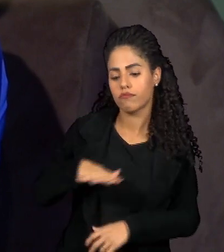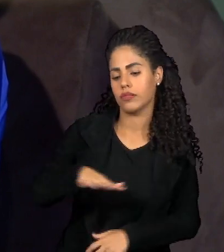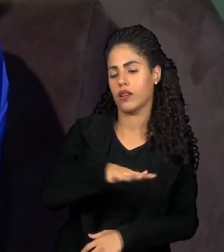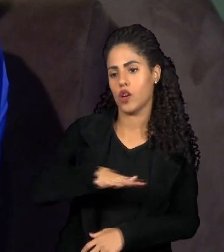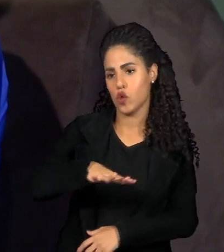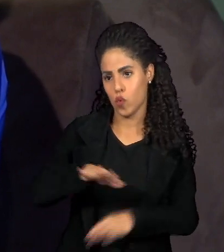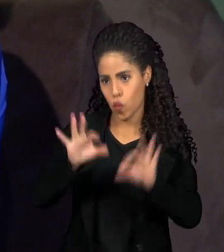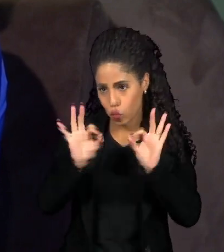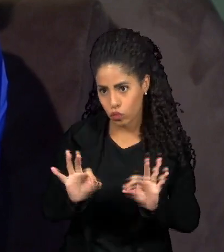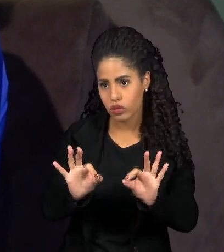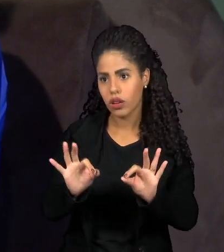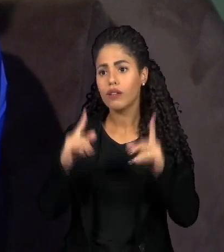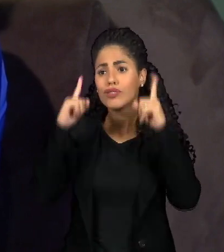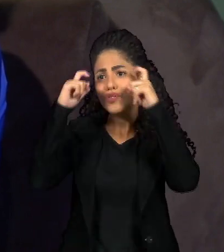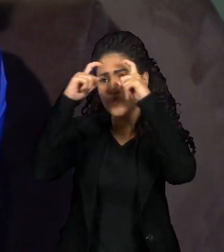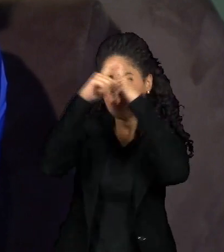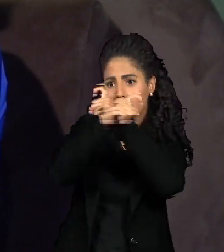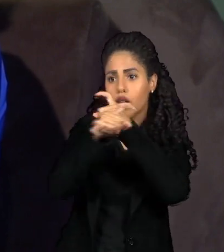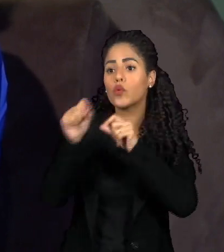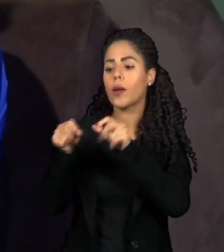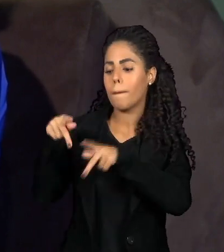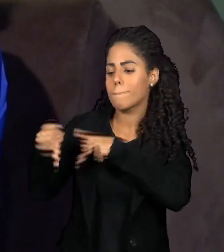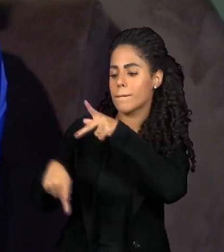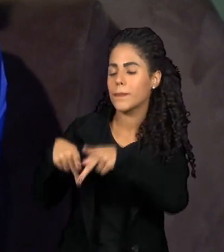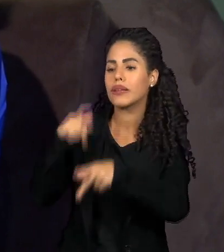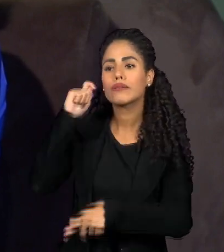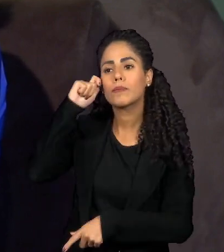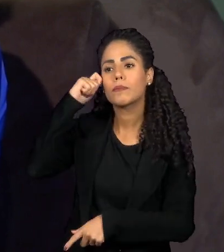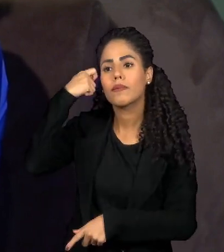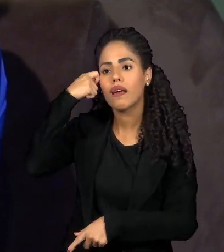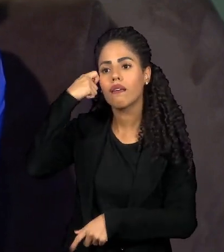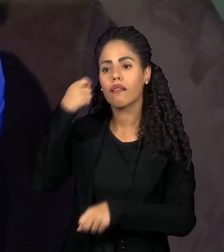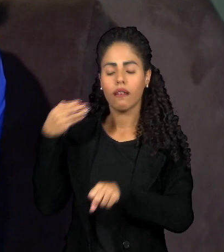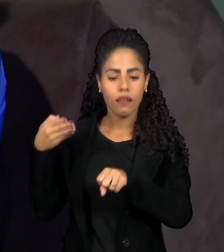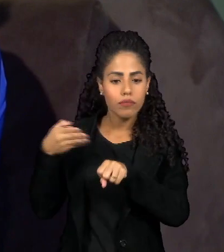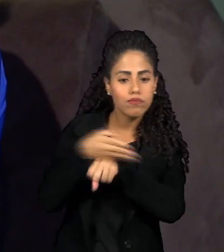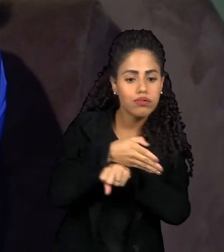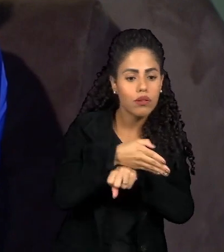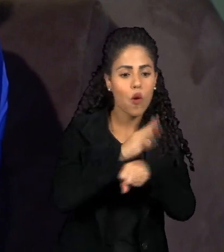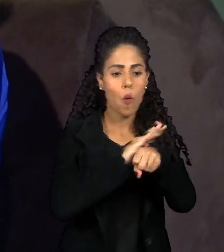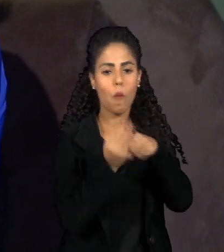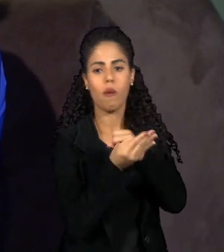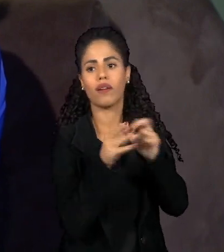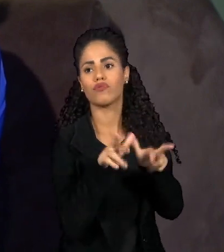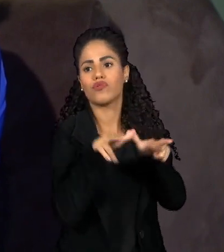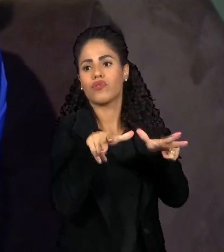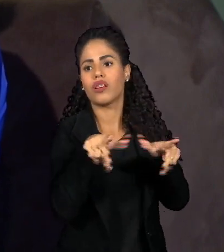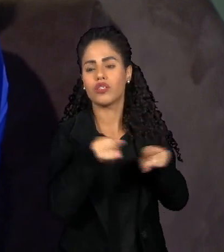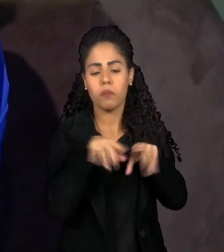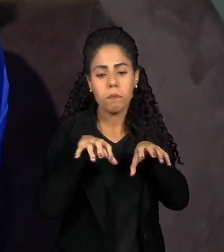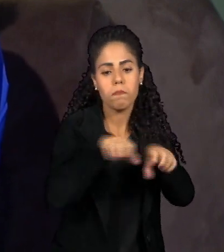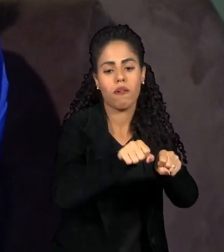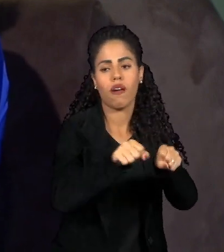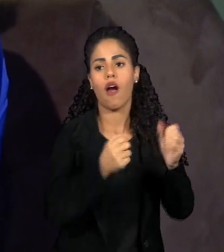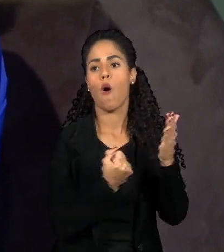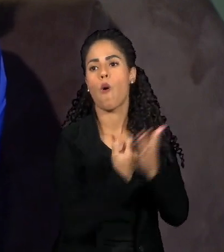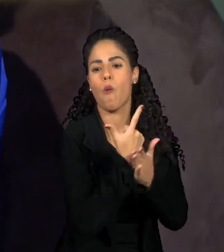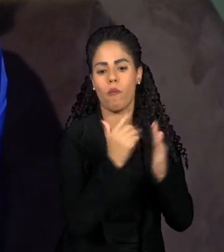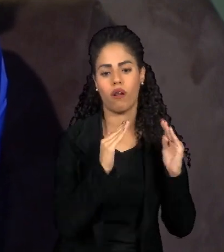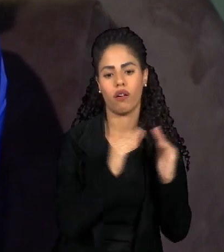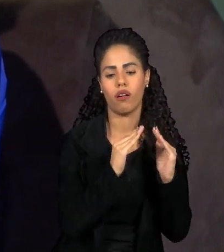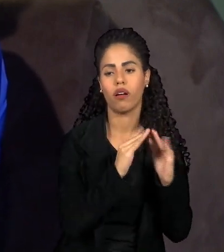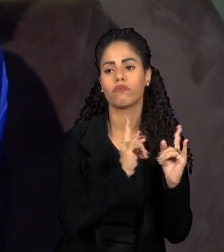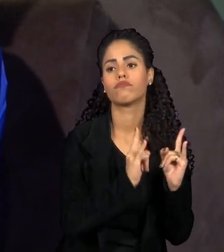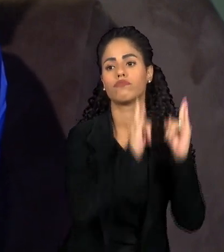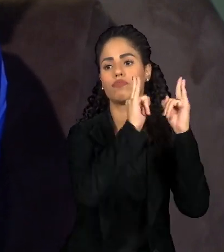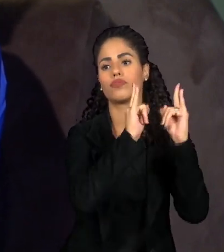e da dificuldade da população negra em acessar, né, adquirir propriedade. Então, isso tem um